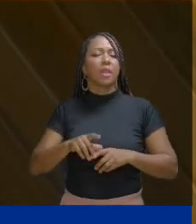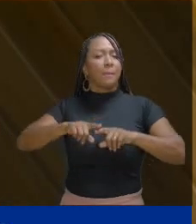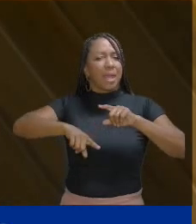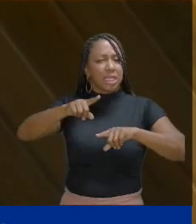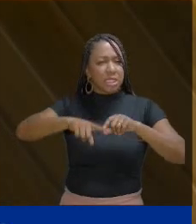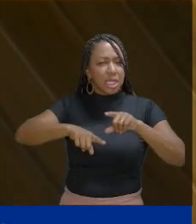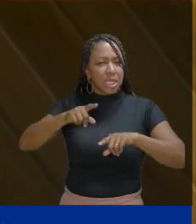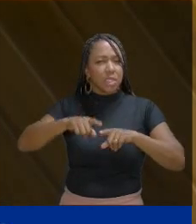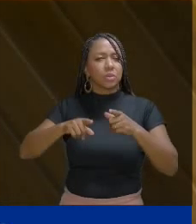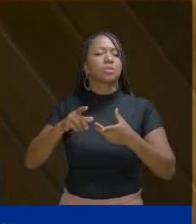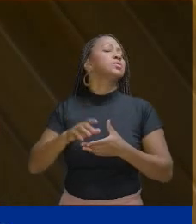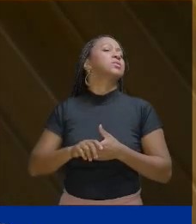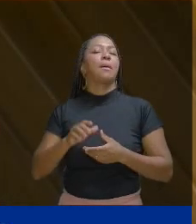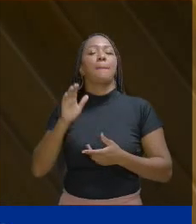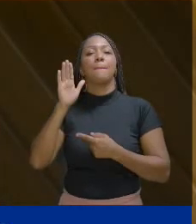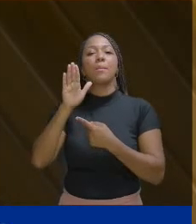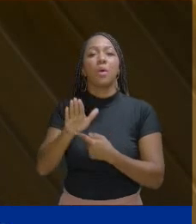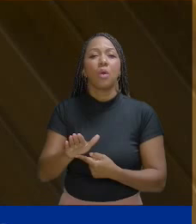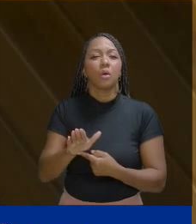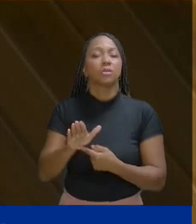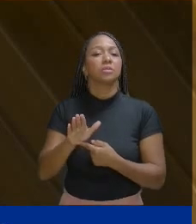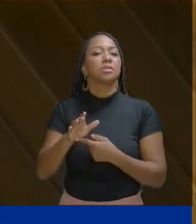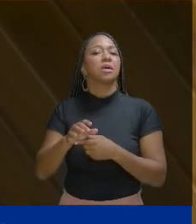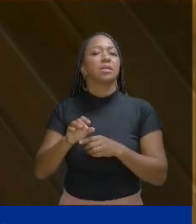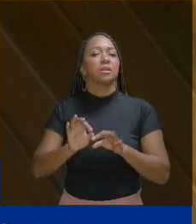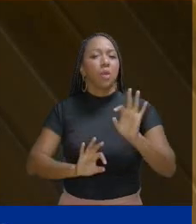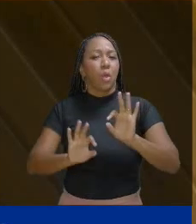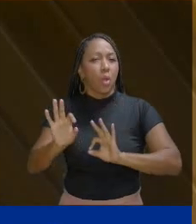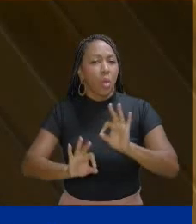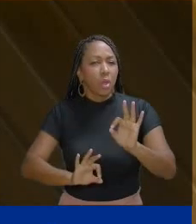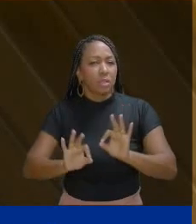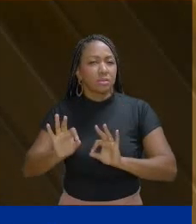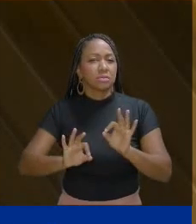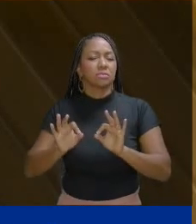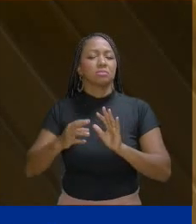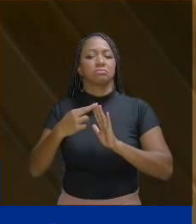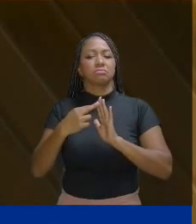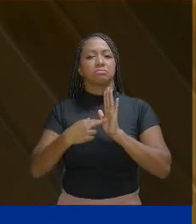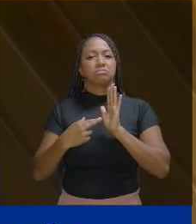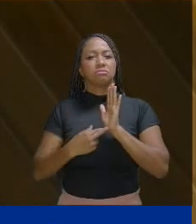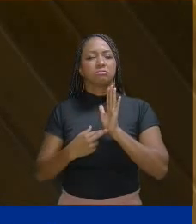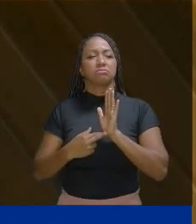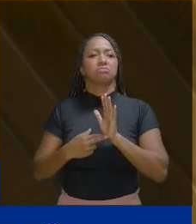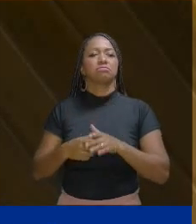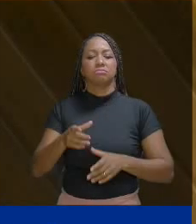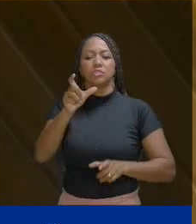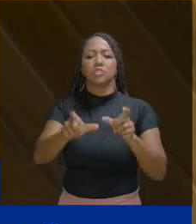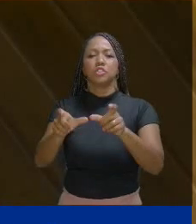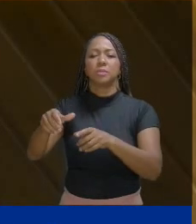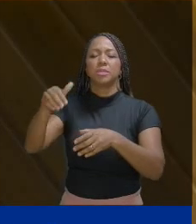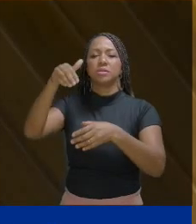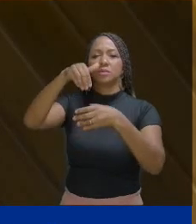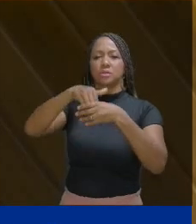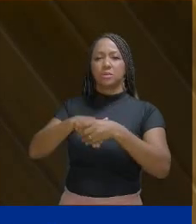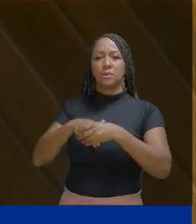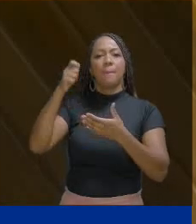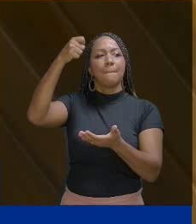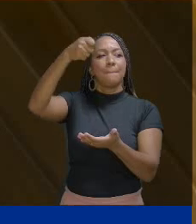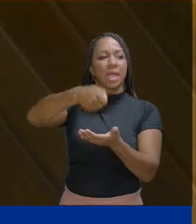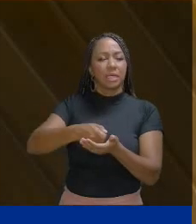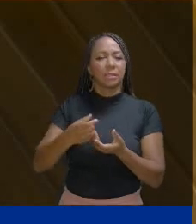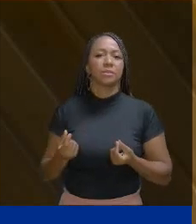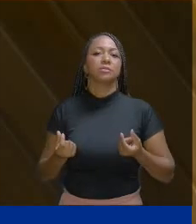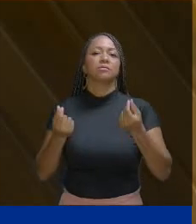coletados evidenciam a estruturação de um esquema organizado para a regimentação de eleitores com indícios de pagamento